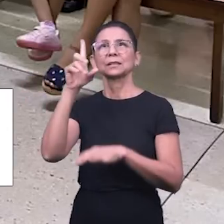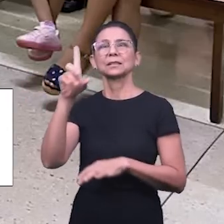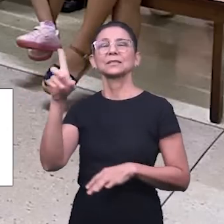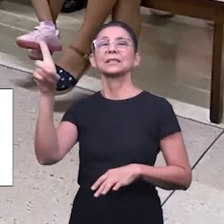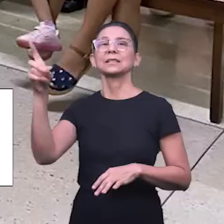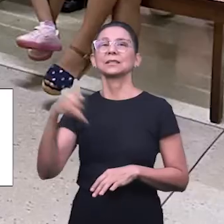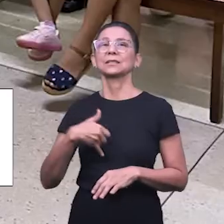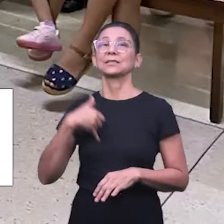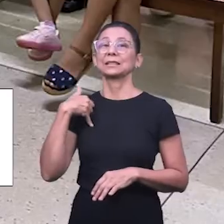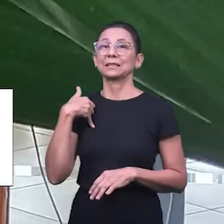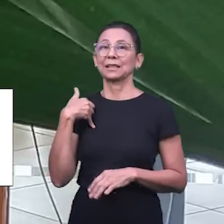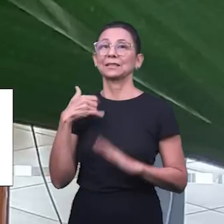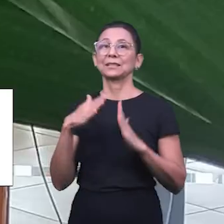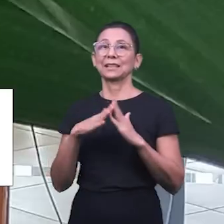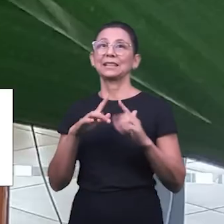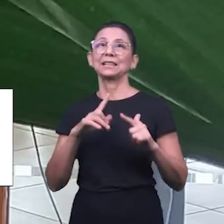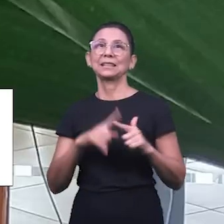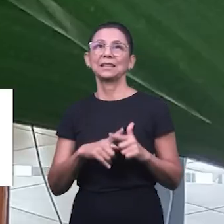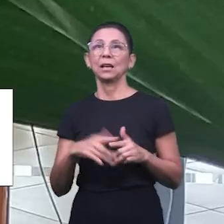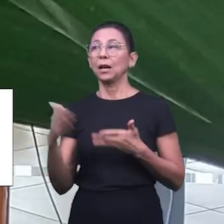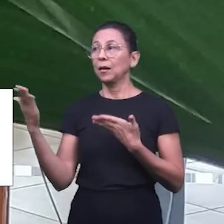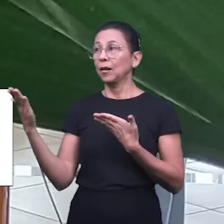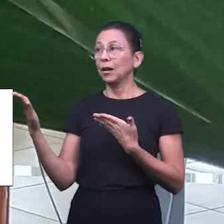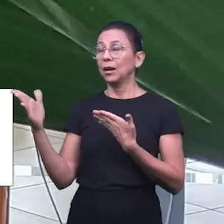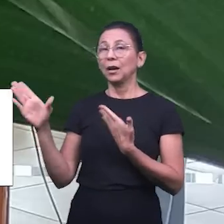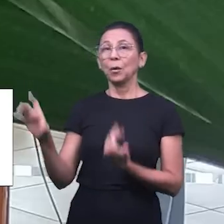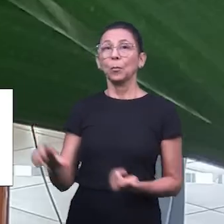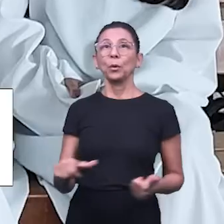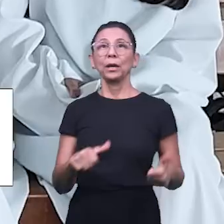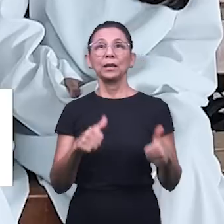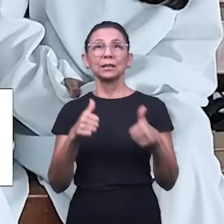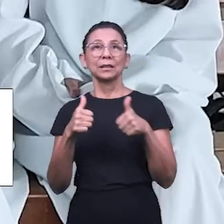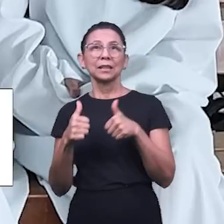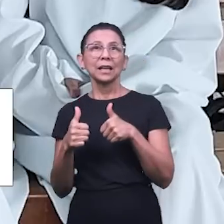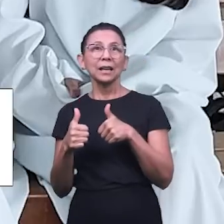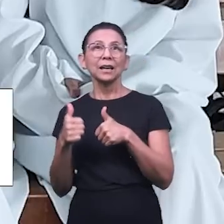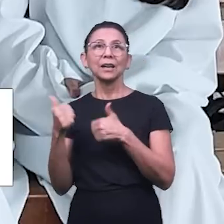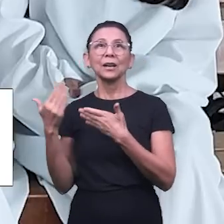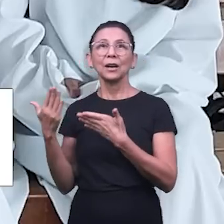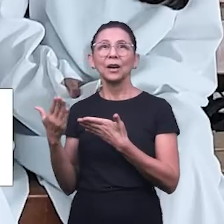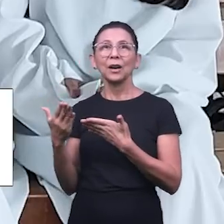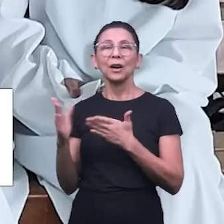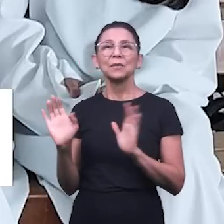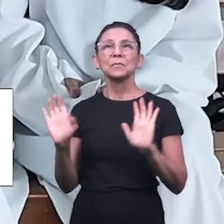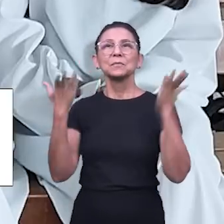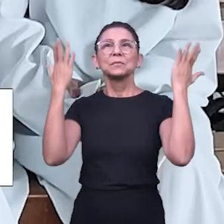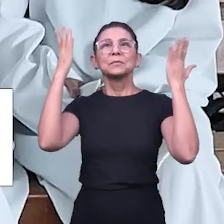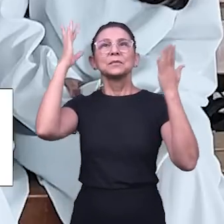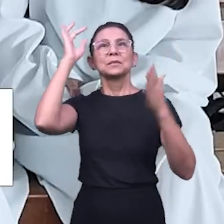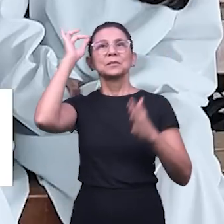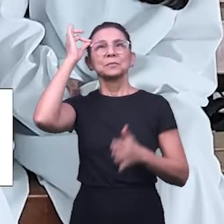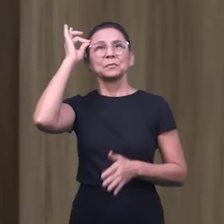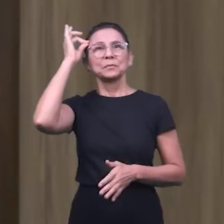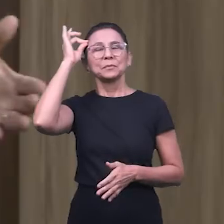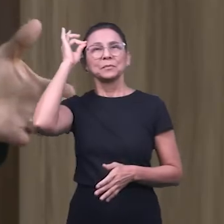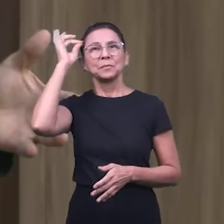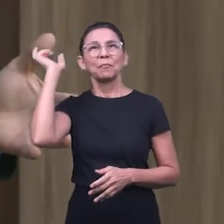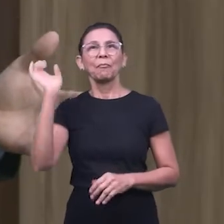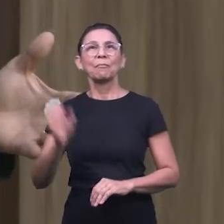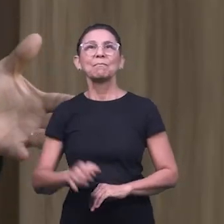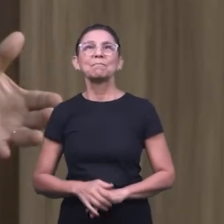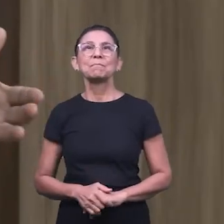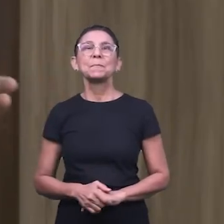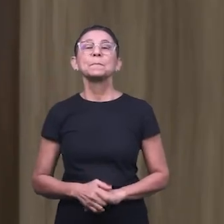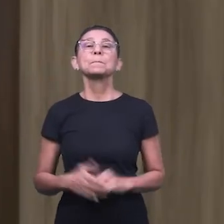Que bênção! Também tivemos batismo em Goiânia, mais uma festa espiritual. E agora